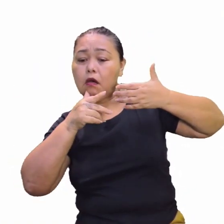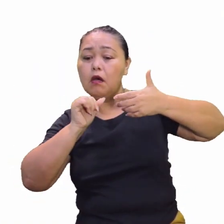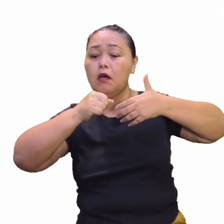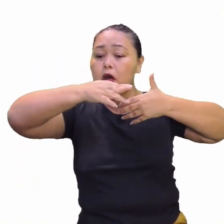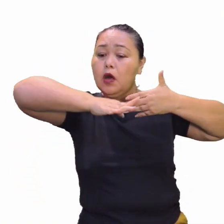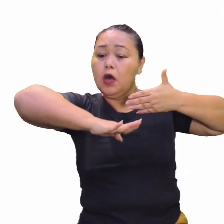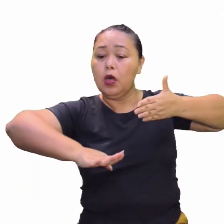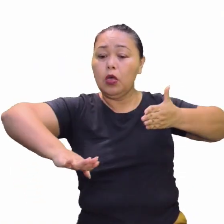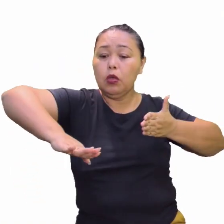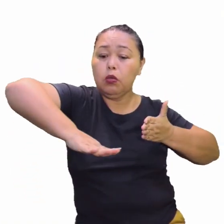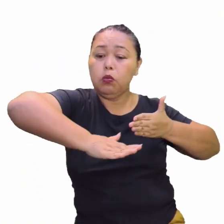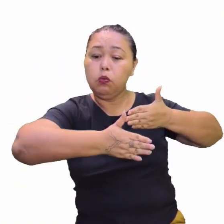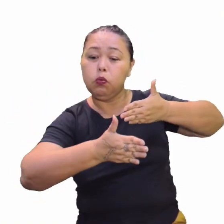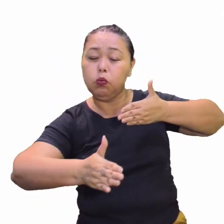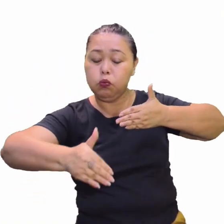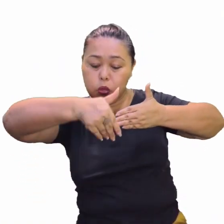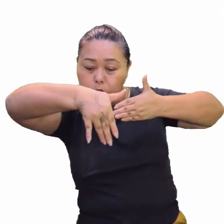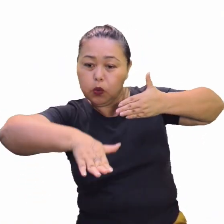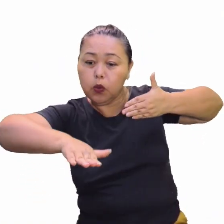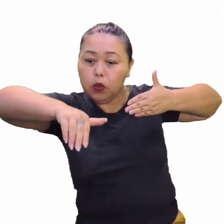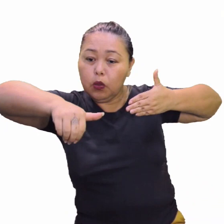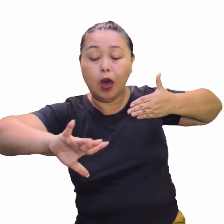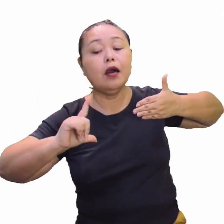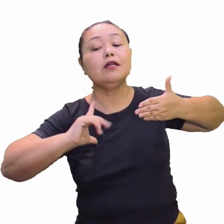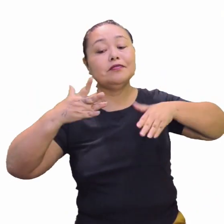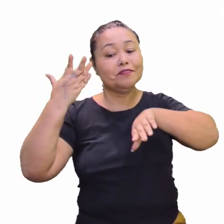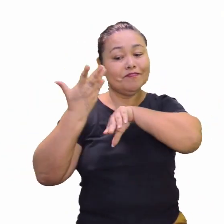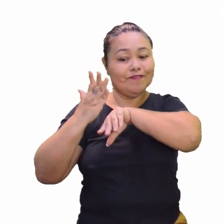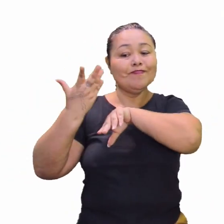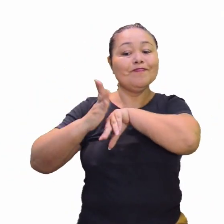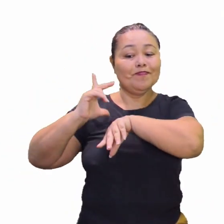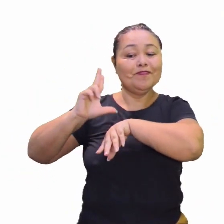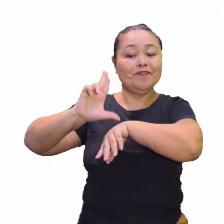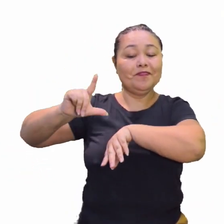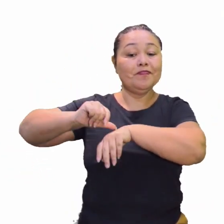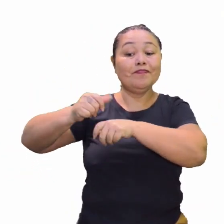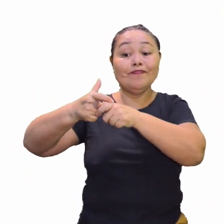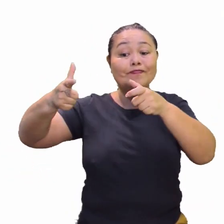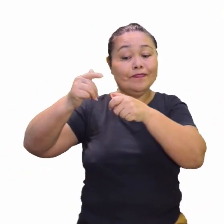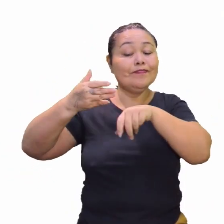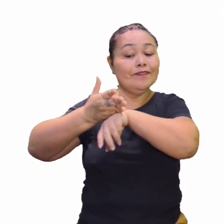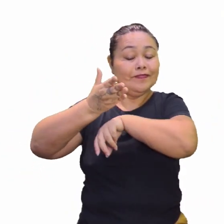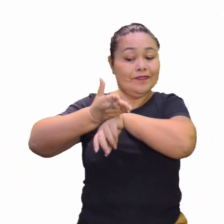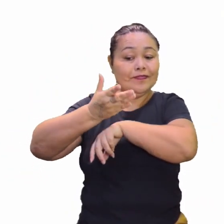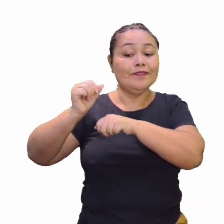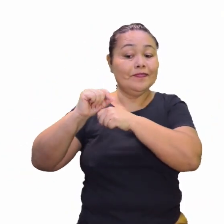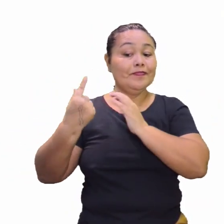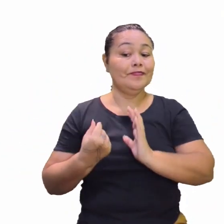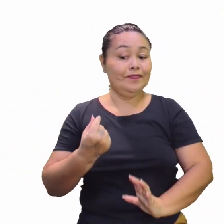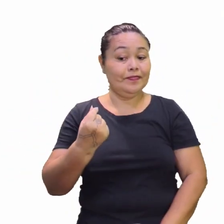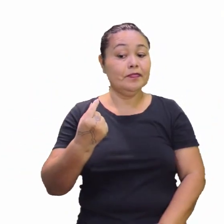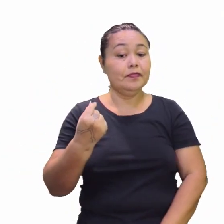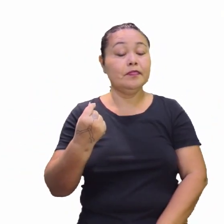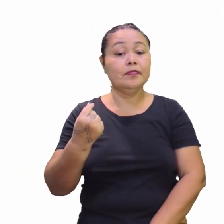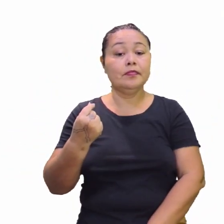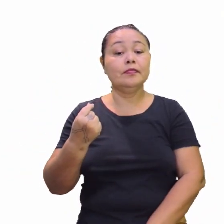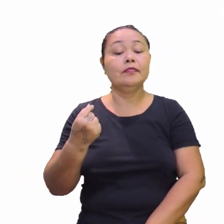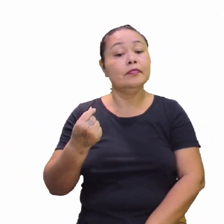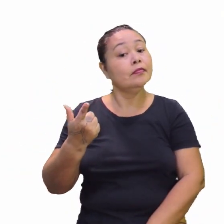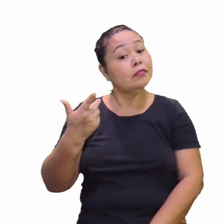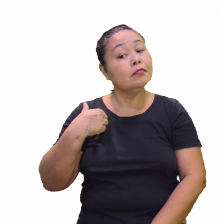de bote, é bem praticado dentro da Nova Zelândia e tem uma grande participação na sua economia. Então, olha